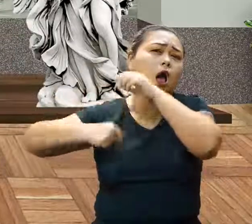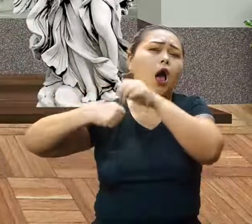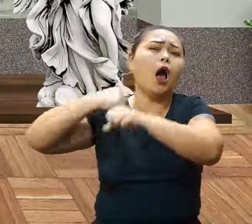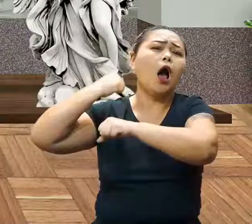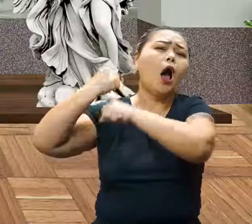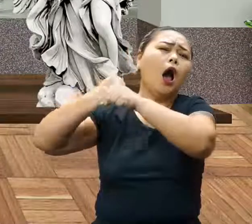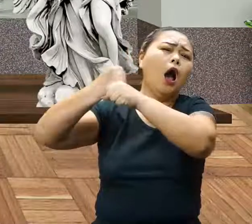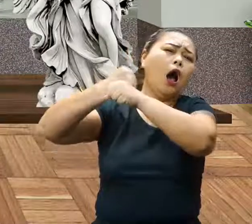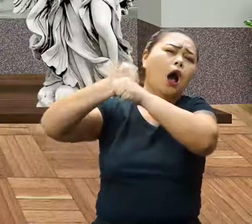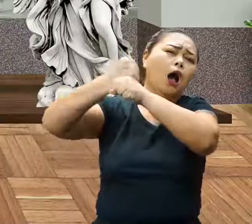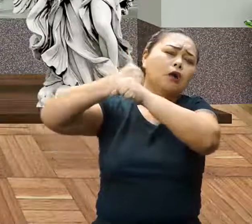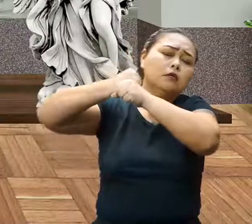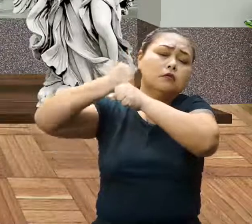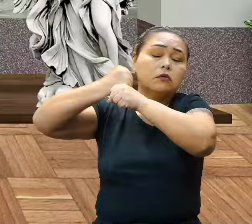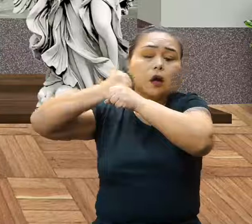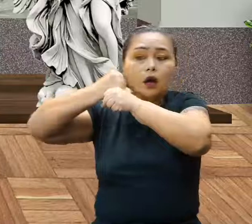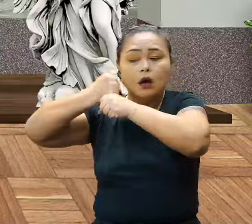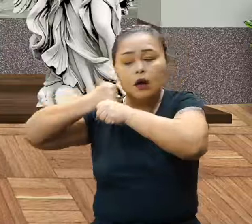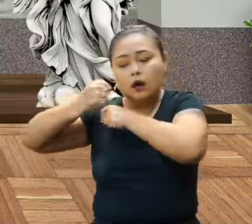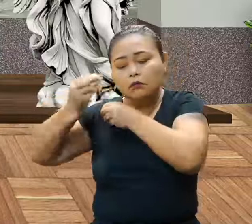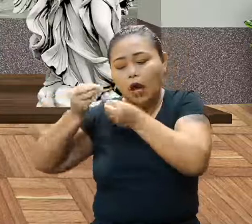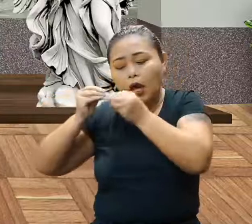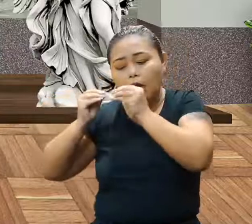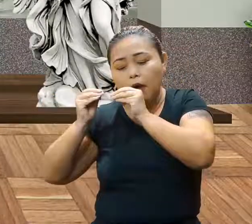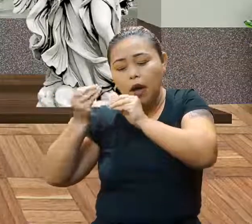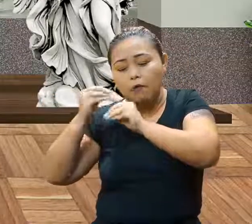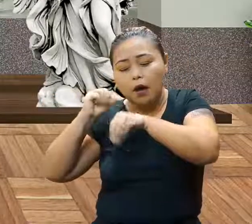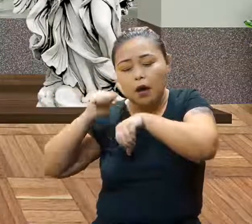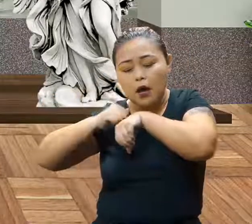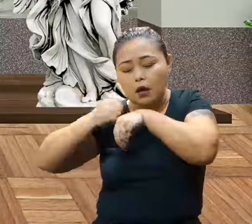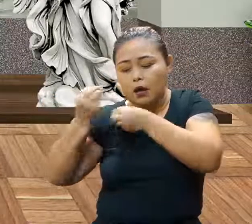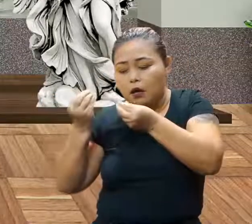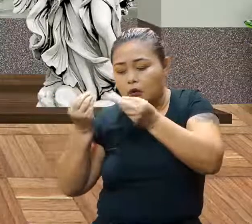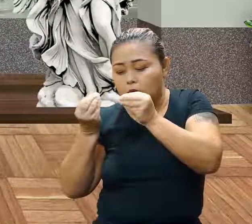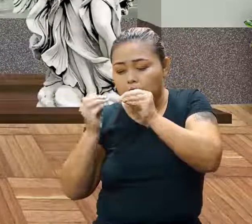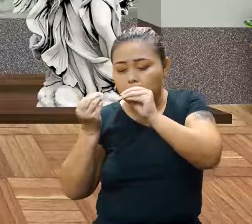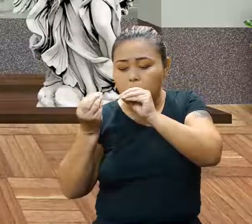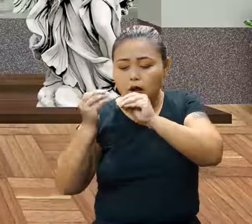anos. Que a